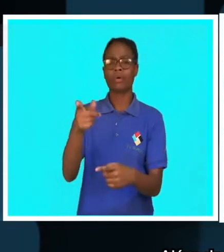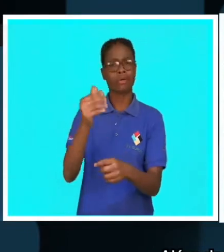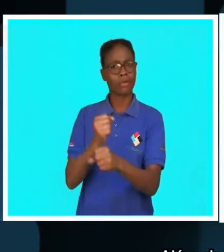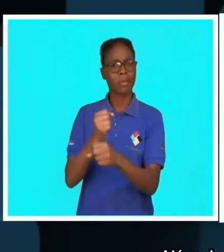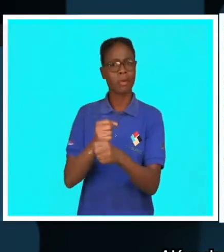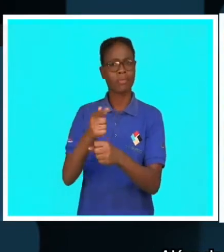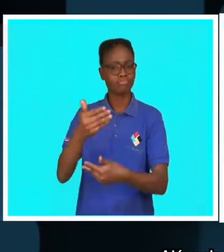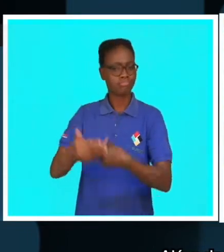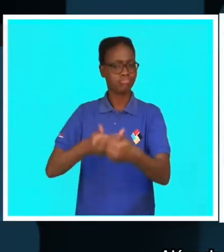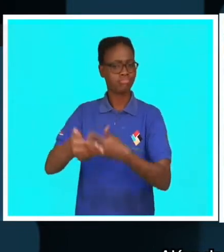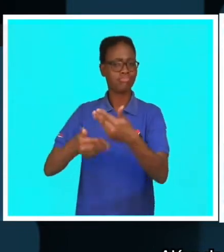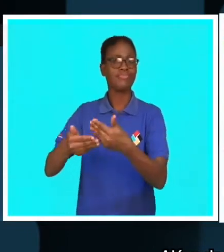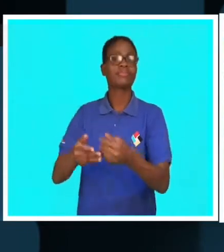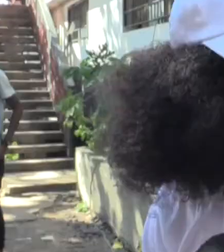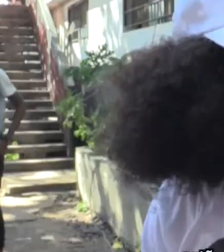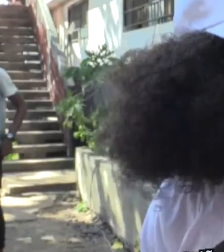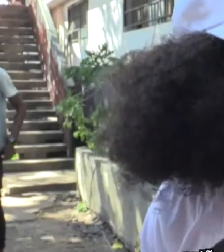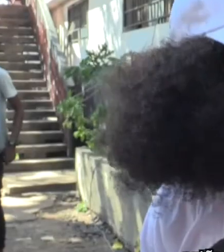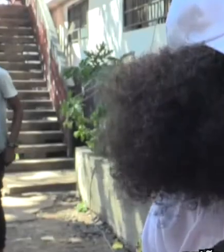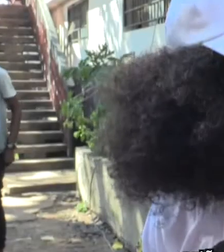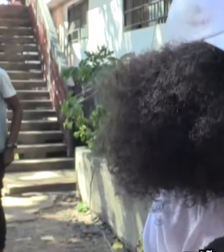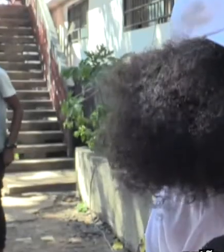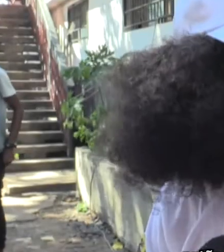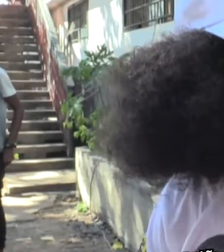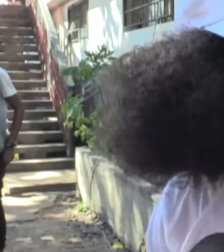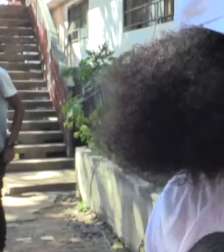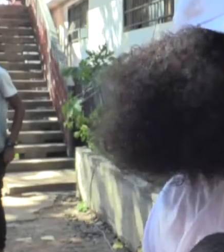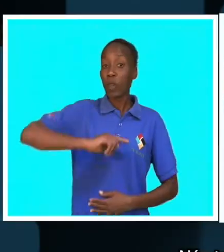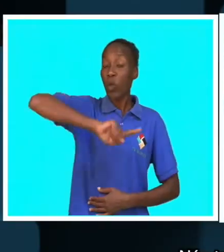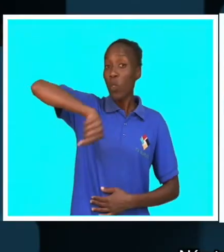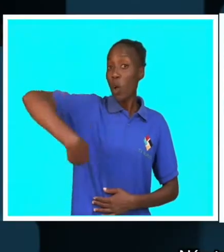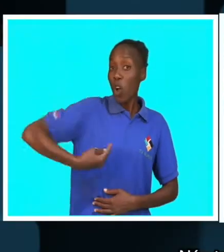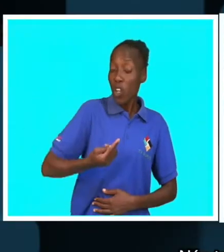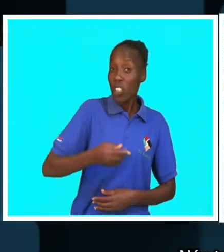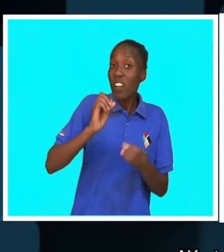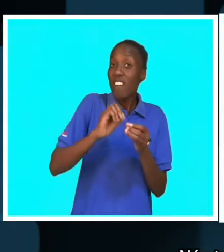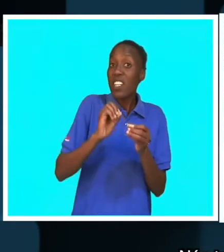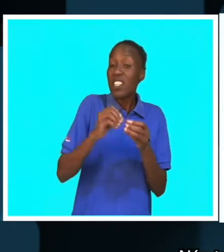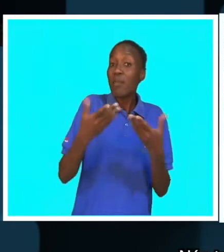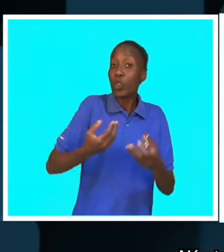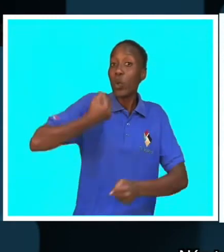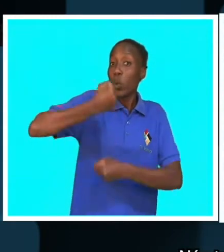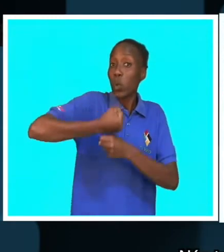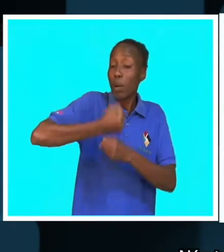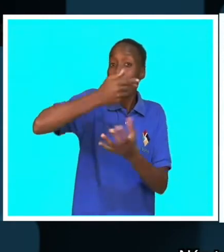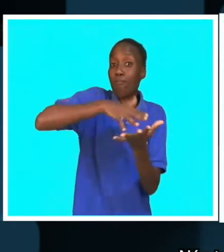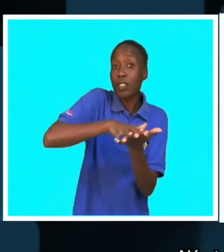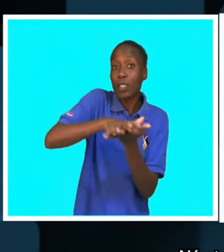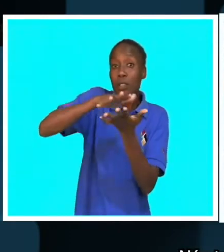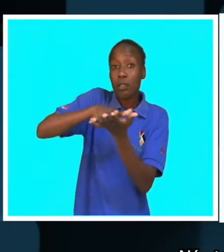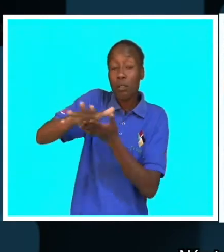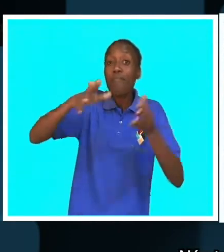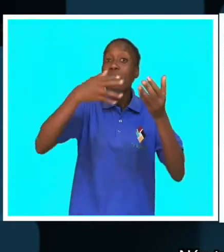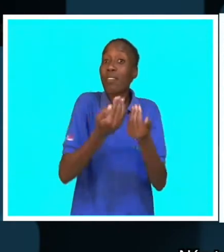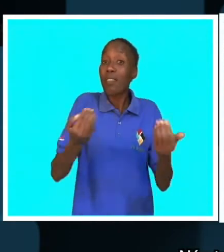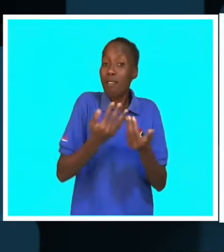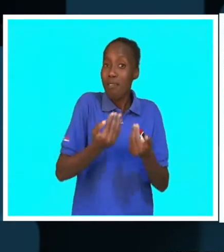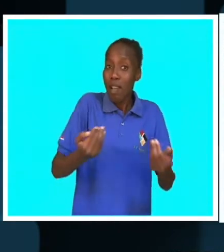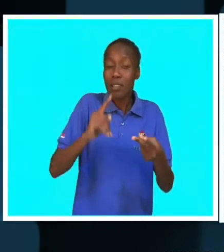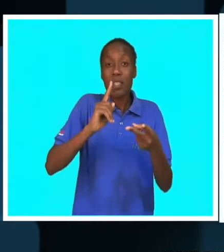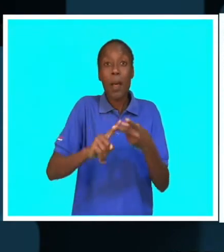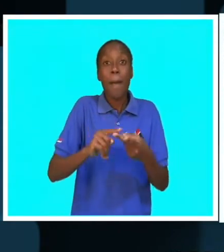vários outros trabalhos de sensibilização estão a ser levados a cabo. Nós temos feito um trabalho de sensibilização às crianças